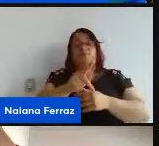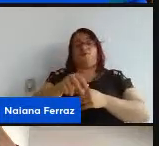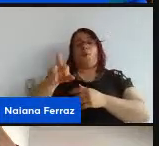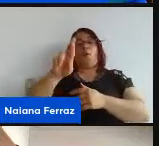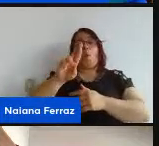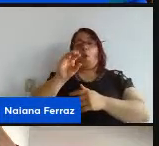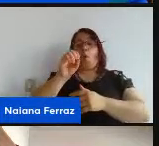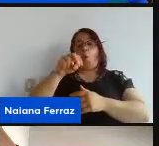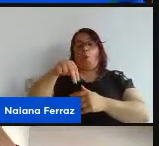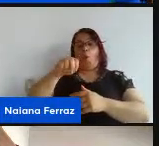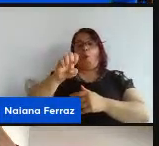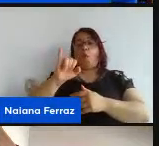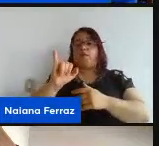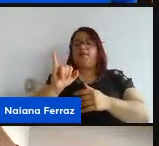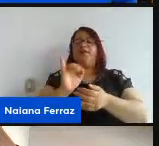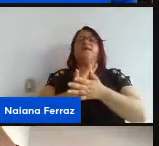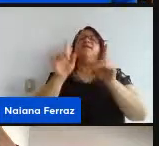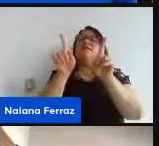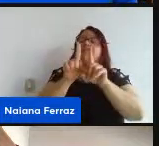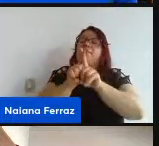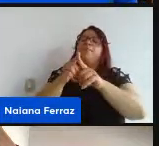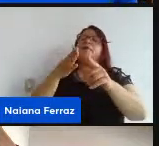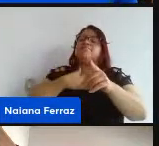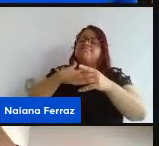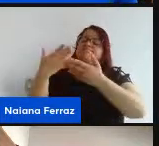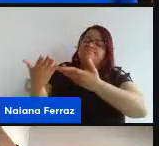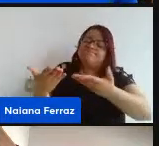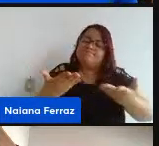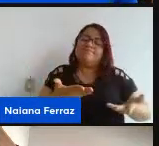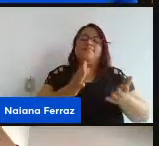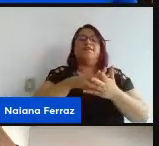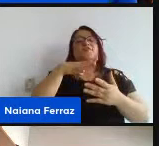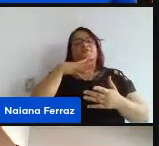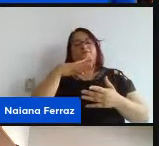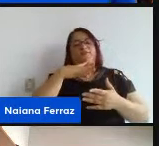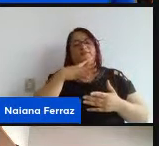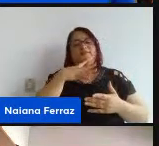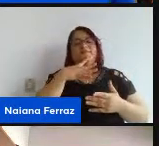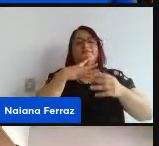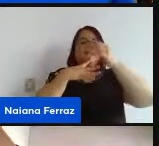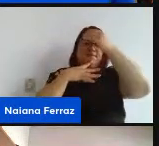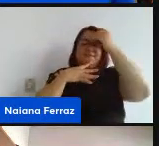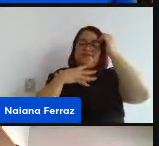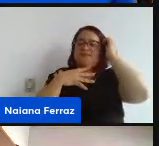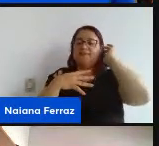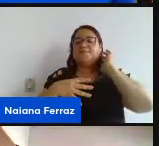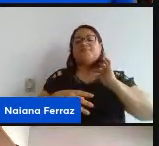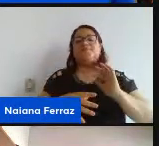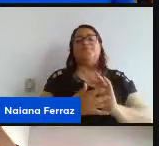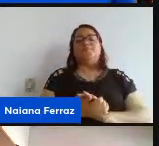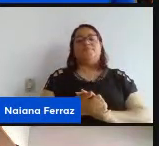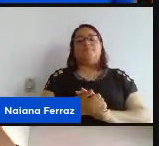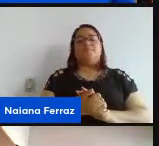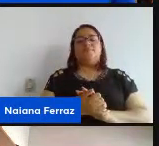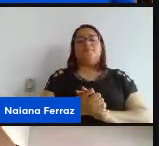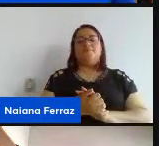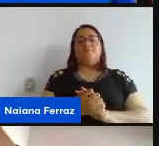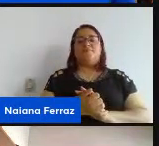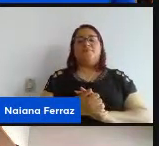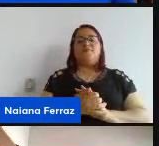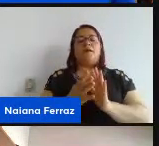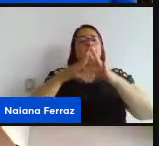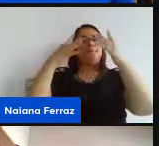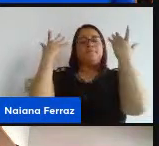me convidou aqui para a mesa, e a quem eu pude conhecer também na jornada do ano passado. Então, parabéns para todos,